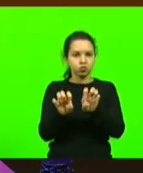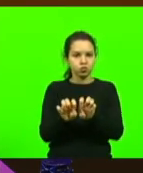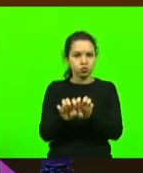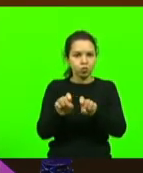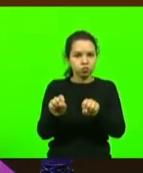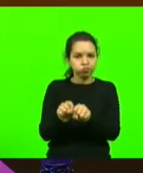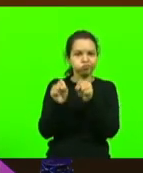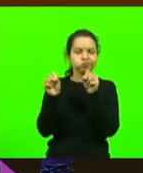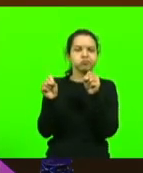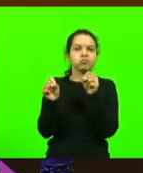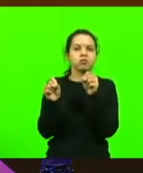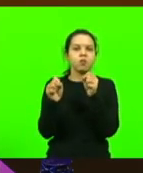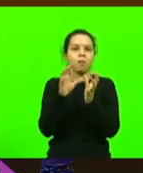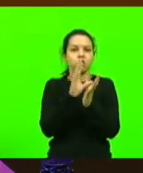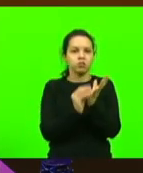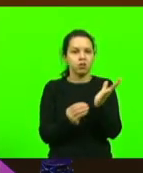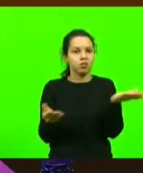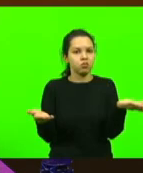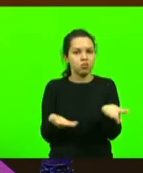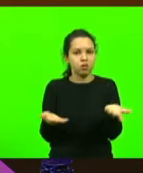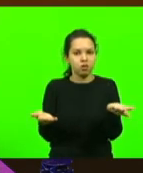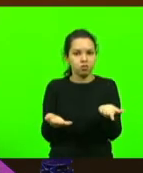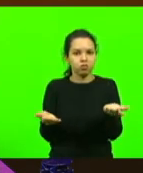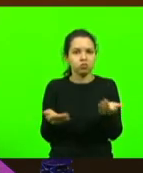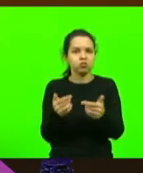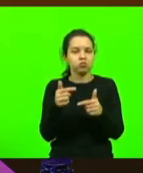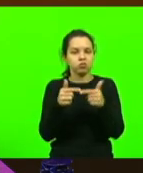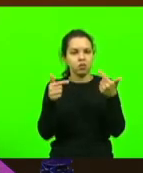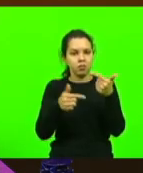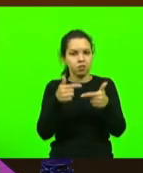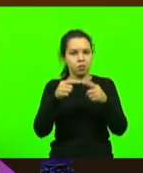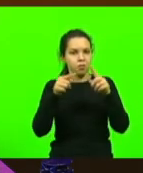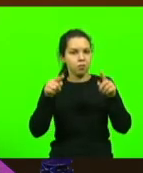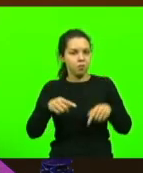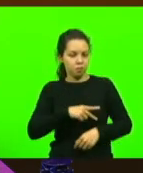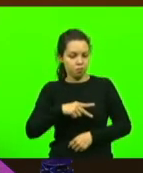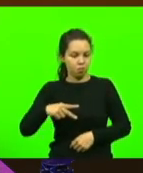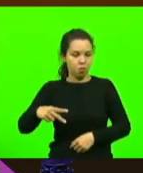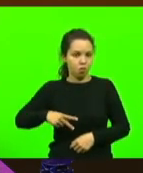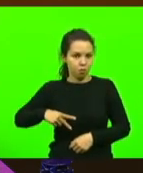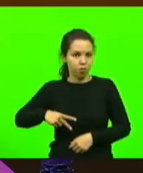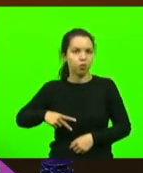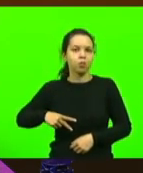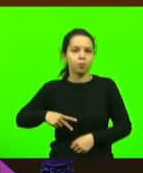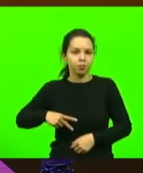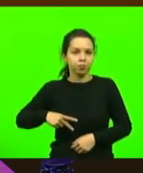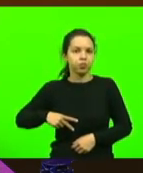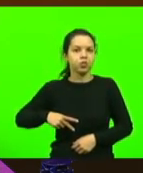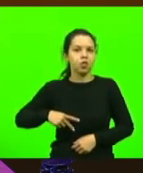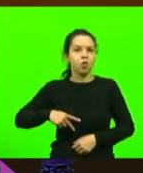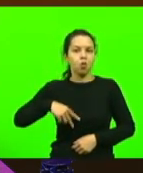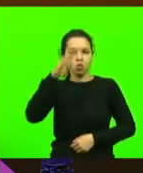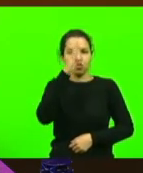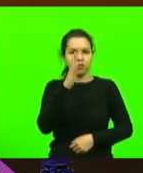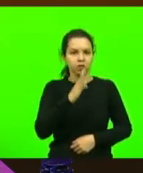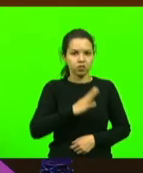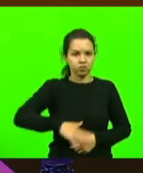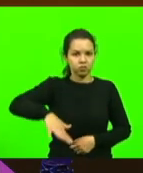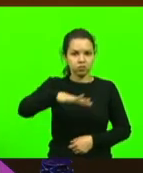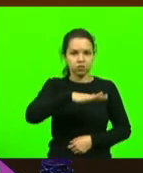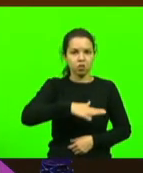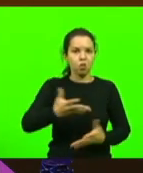o modelo atual do serviço público que se pretende universal de qualidade